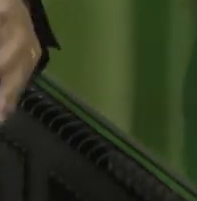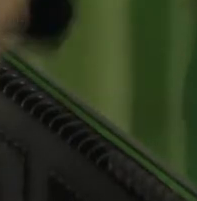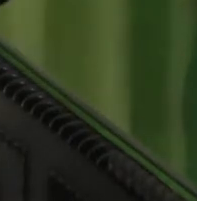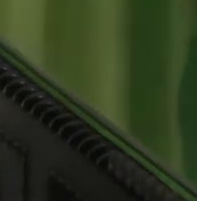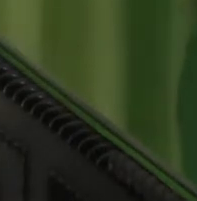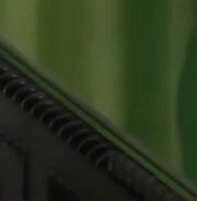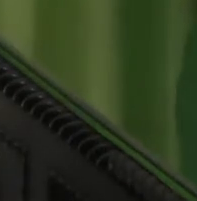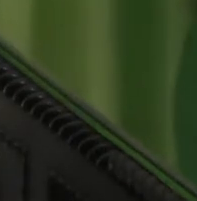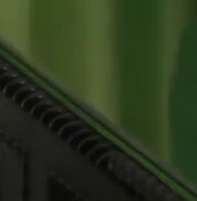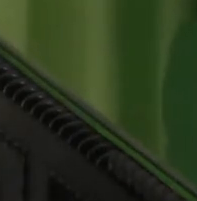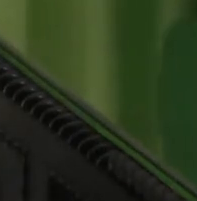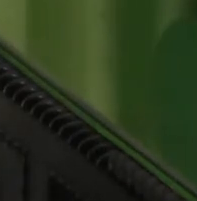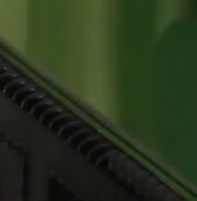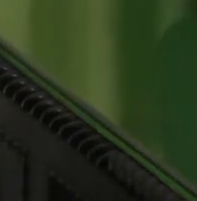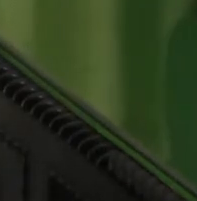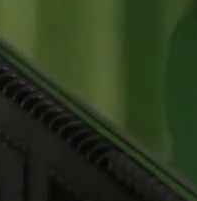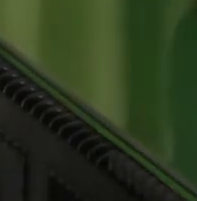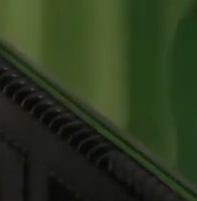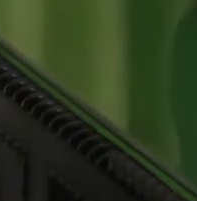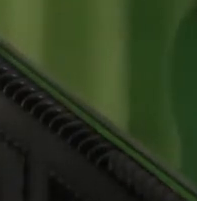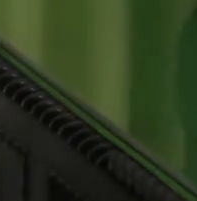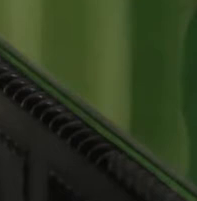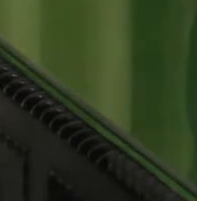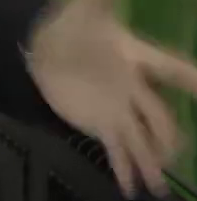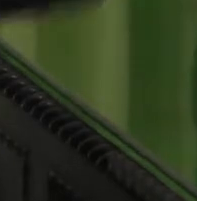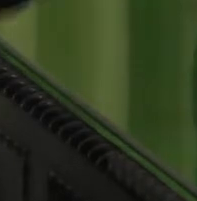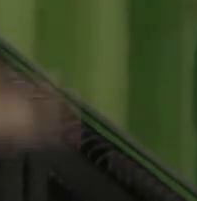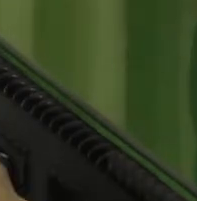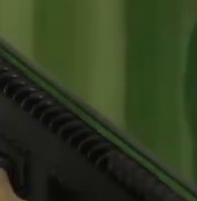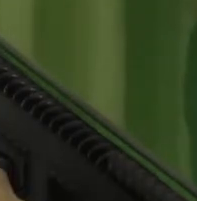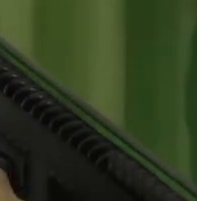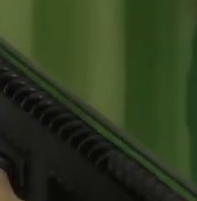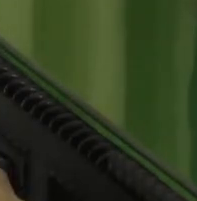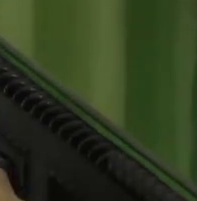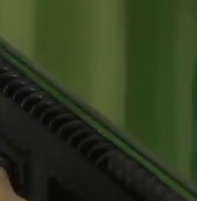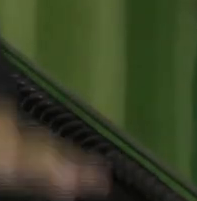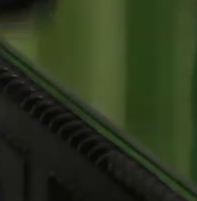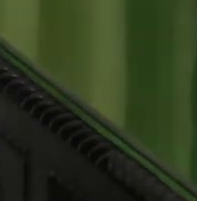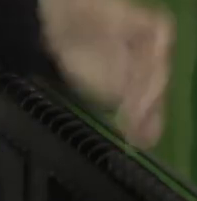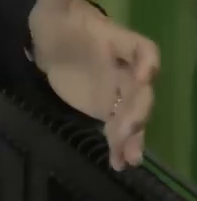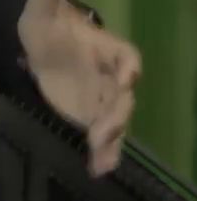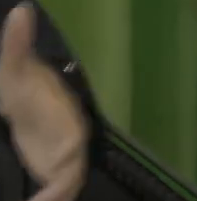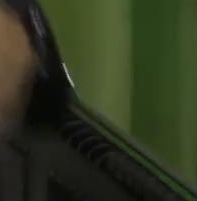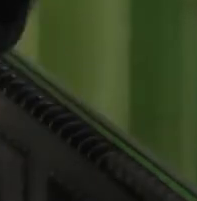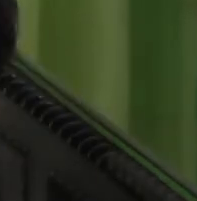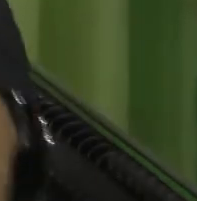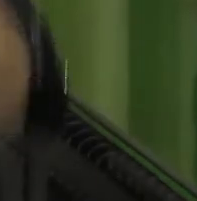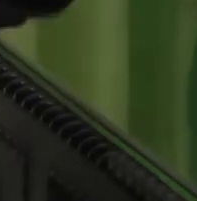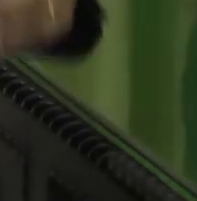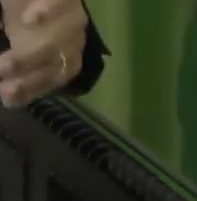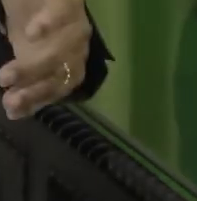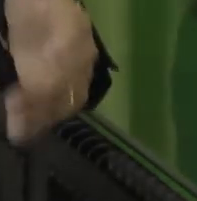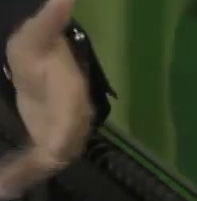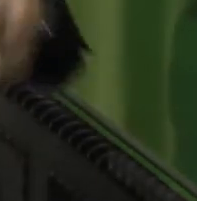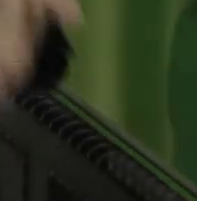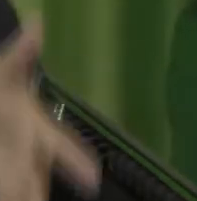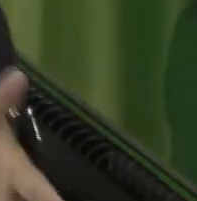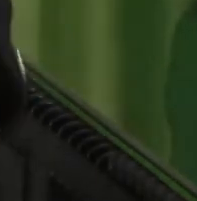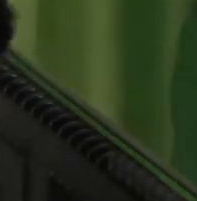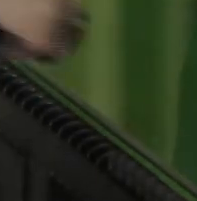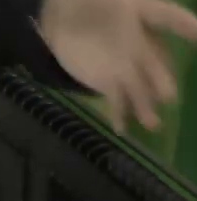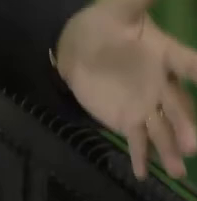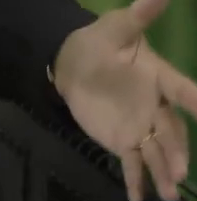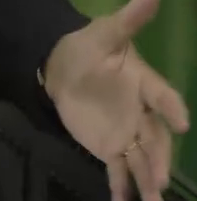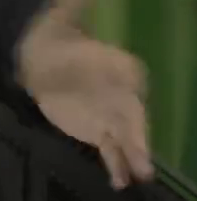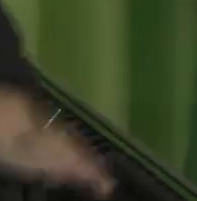barba para pegar o apoio do secretário Lucas Tristão para prefeito de Nova Iguaçu. Estava com barba atendendo o apelo. Diante de